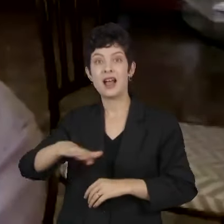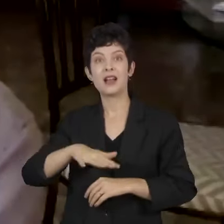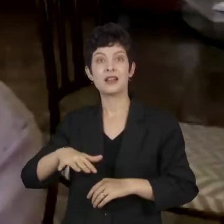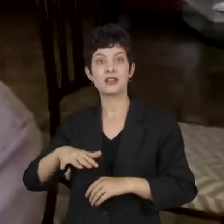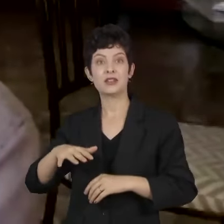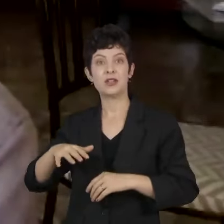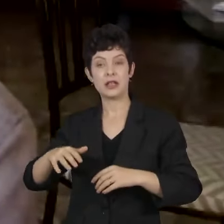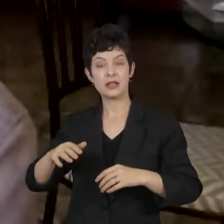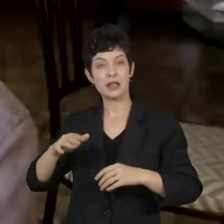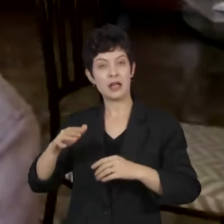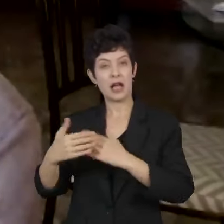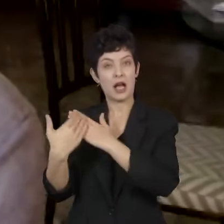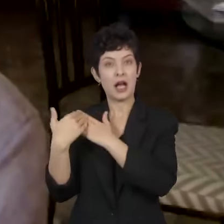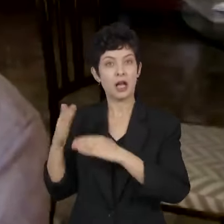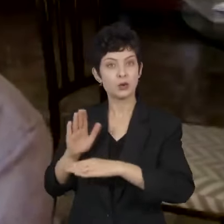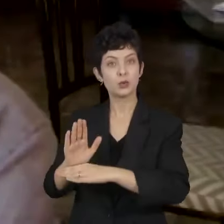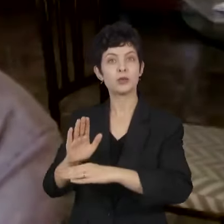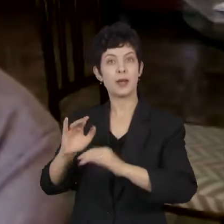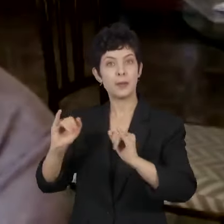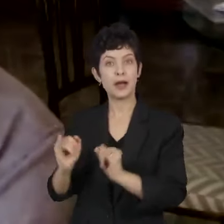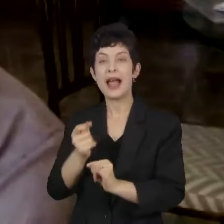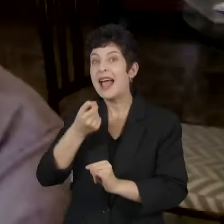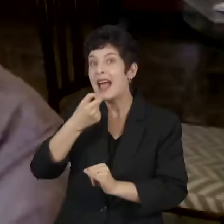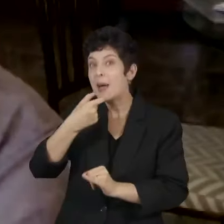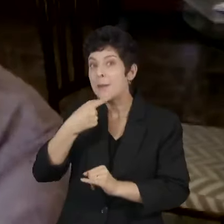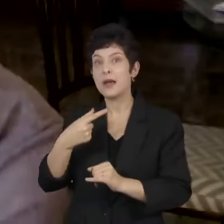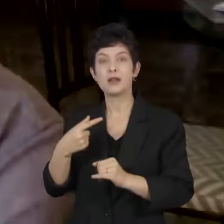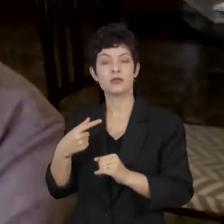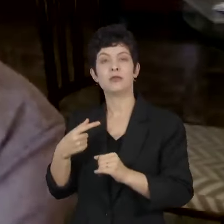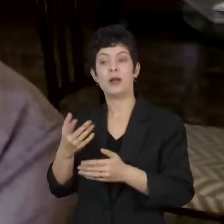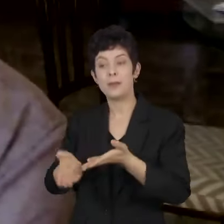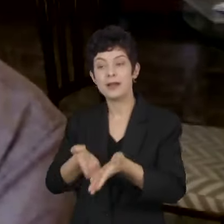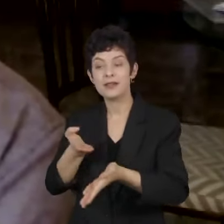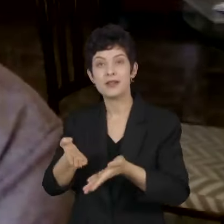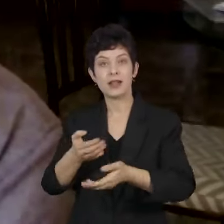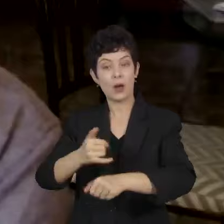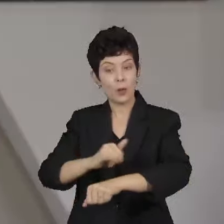de emagrecedor, a gente fala de um remédio para tratar obesidade.